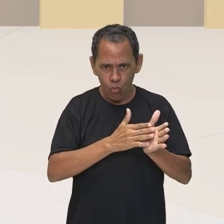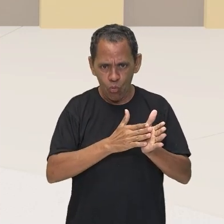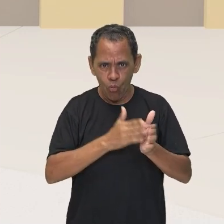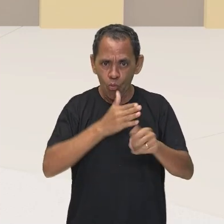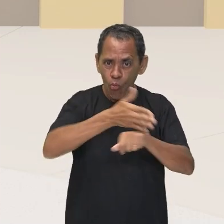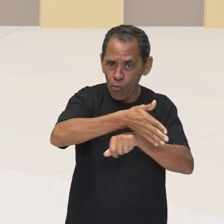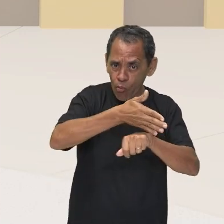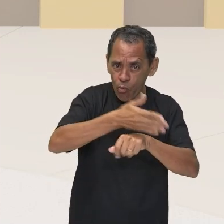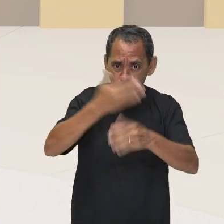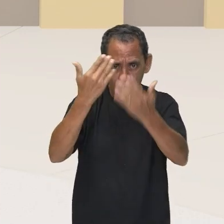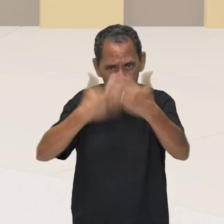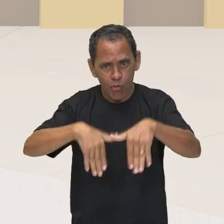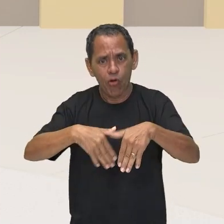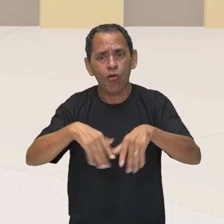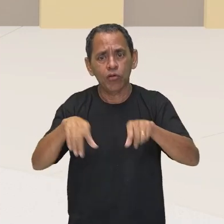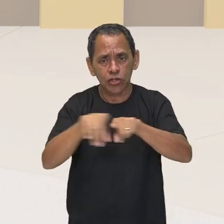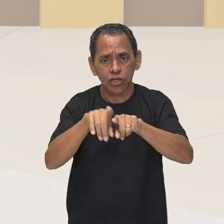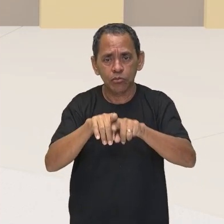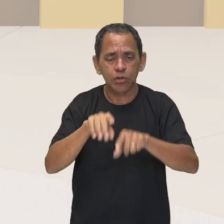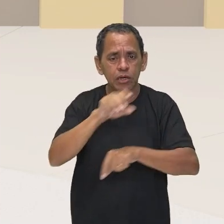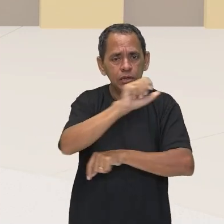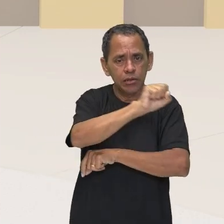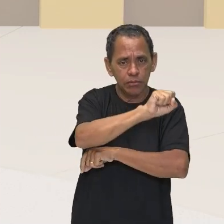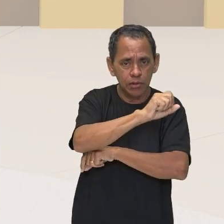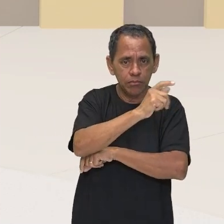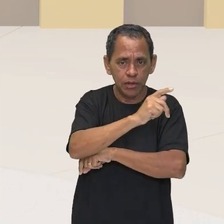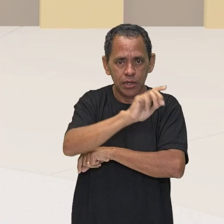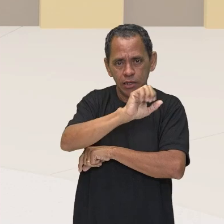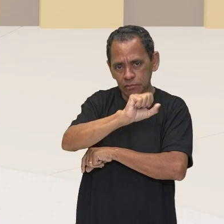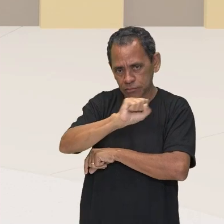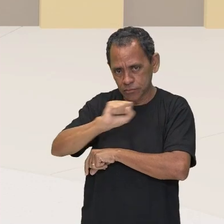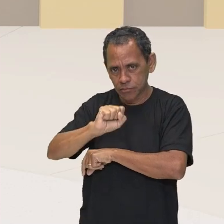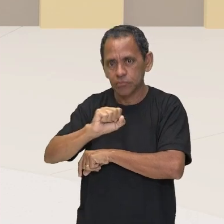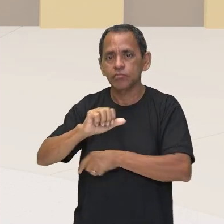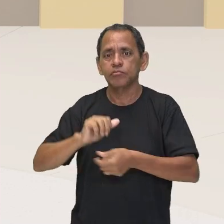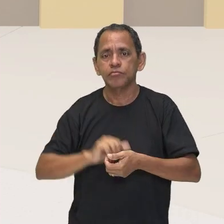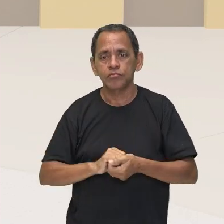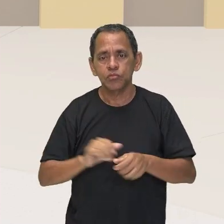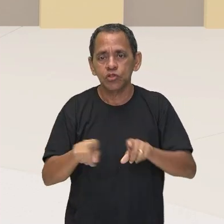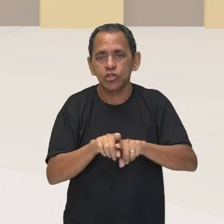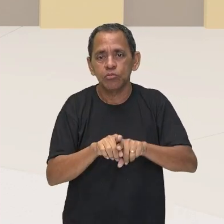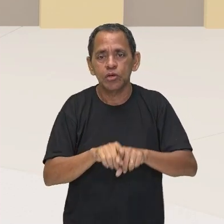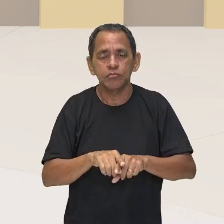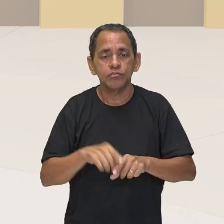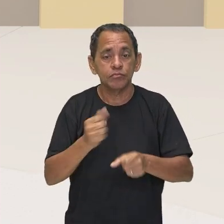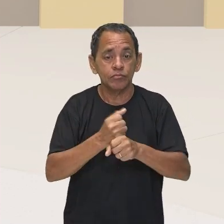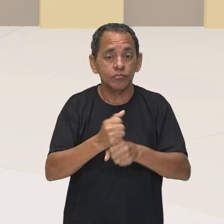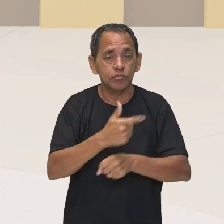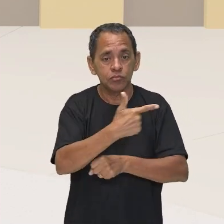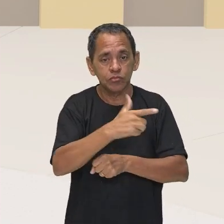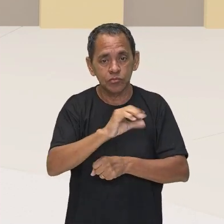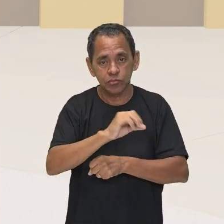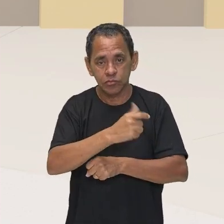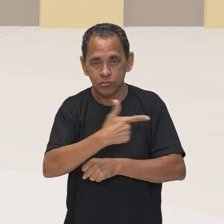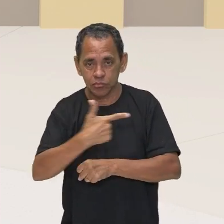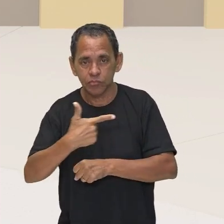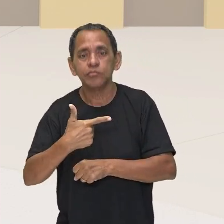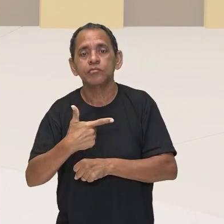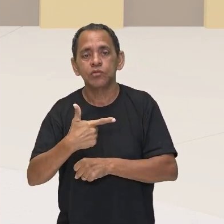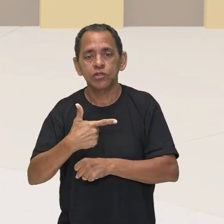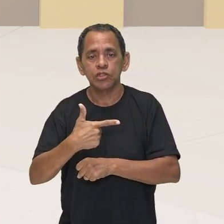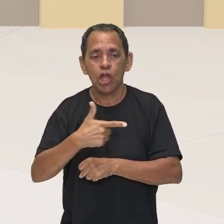aprovada. Em 2022, Sônia foi considerada uma das 100